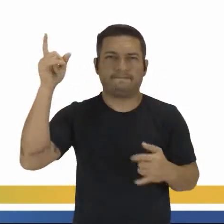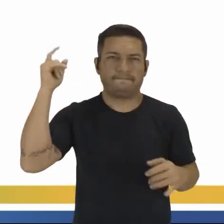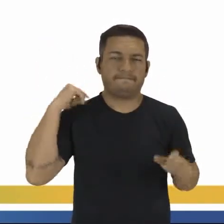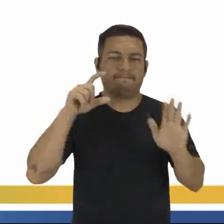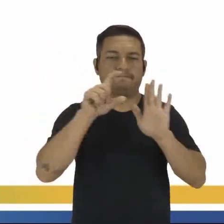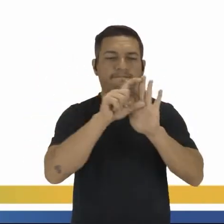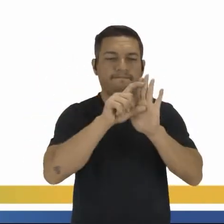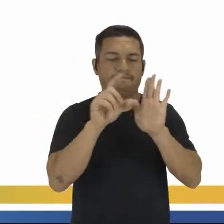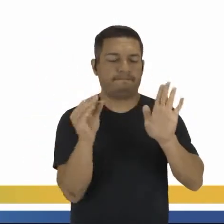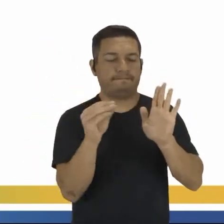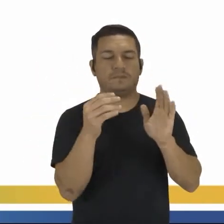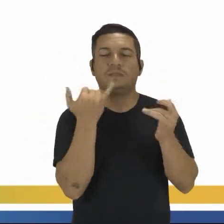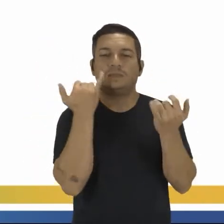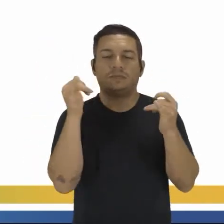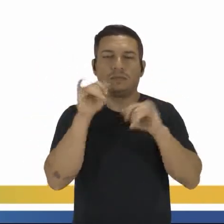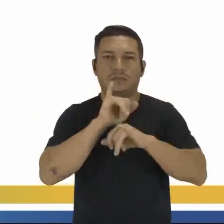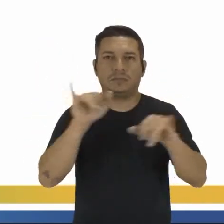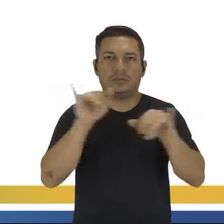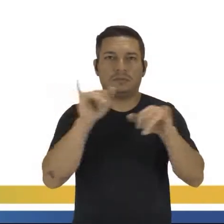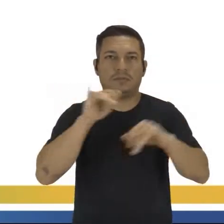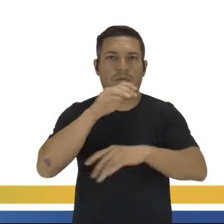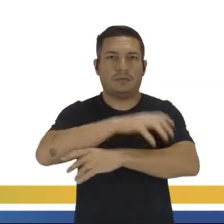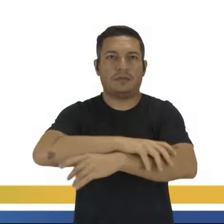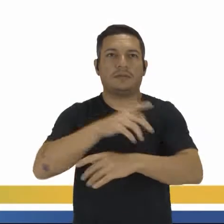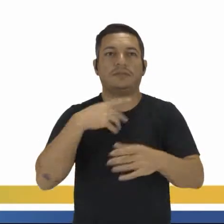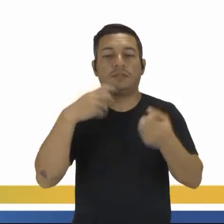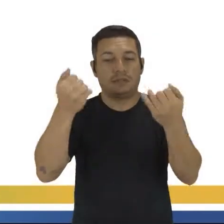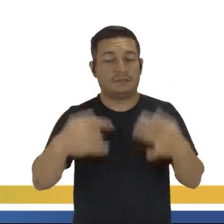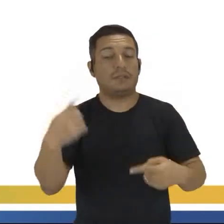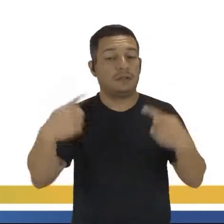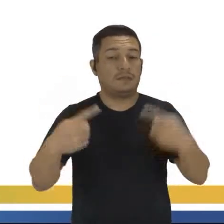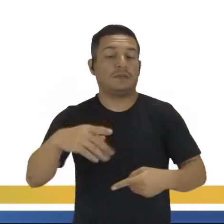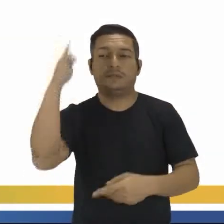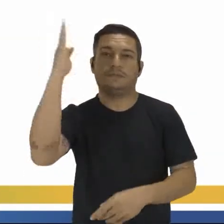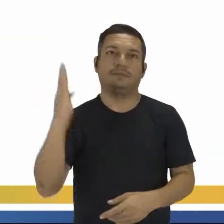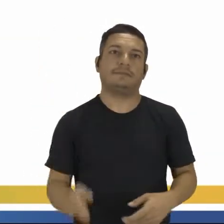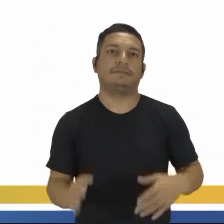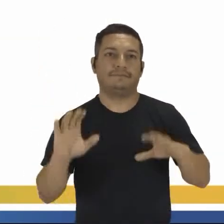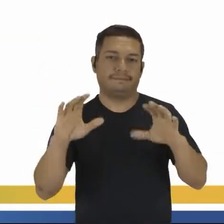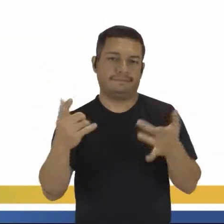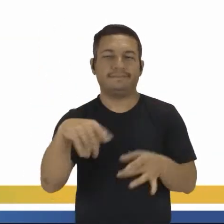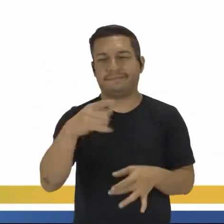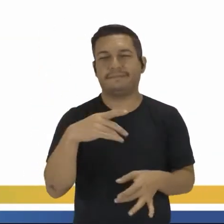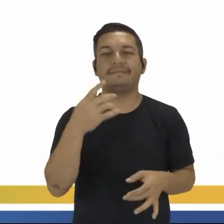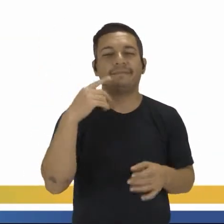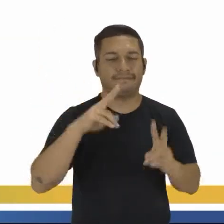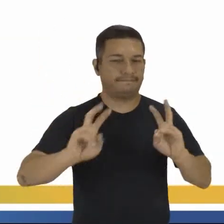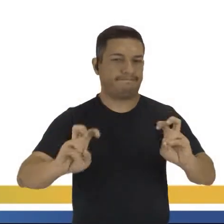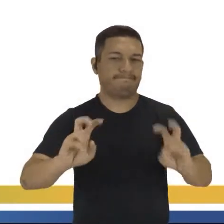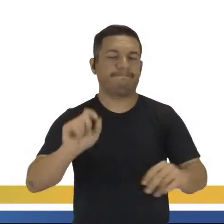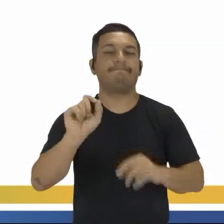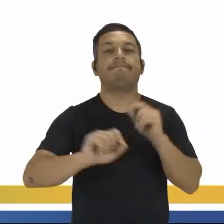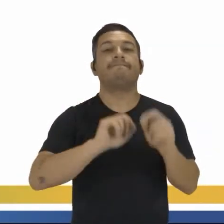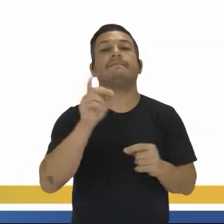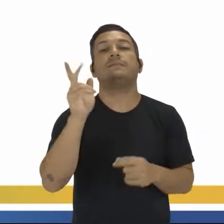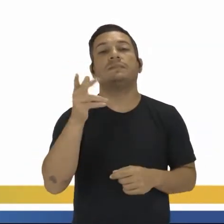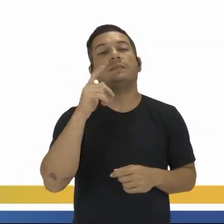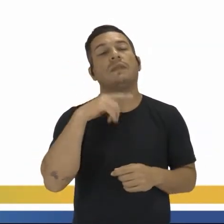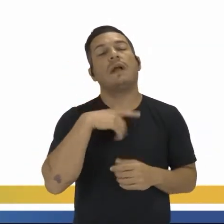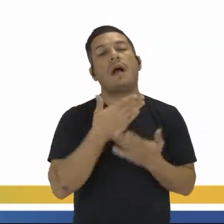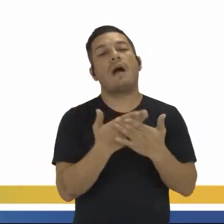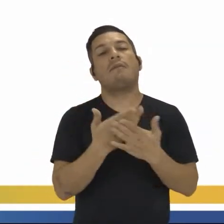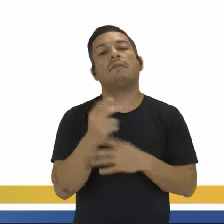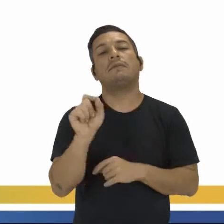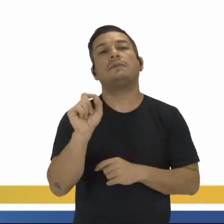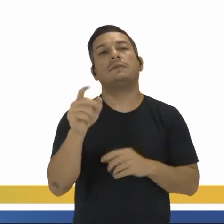notícias antigas e trechos de reportagens que retratem a política brasileira. É claro que você já deve ter ouvido falar ou já deve ter tido aula